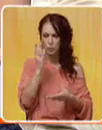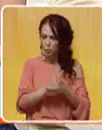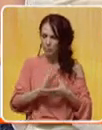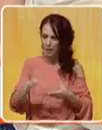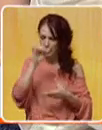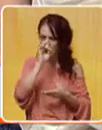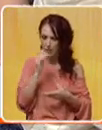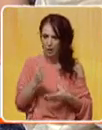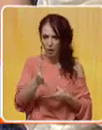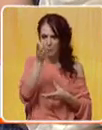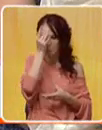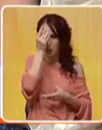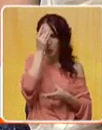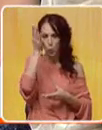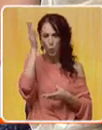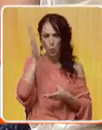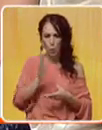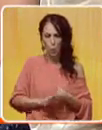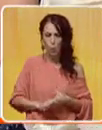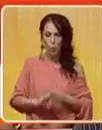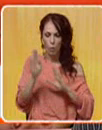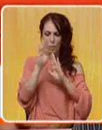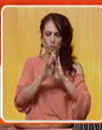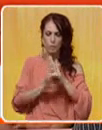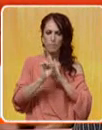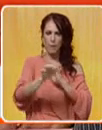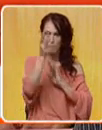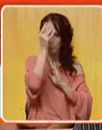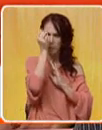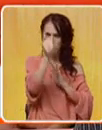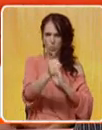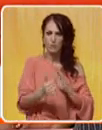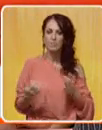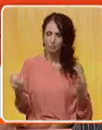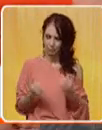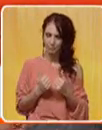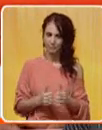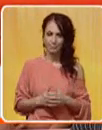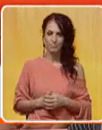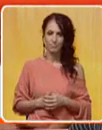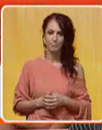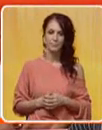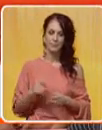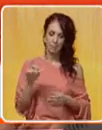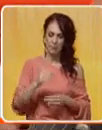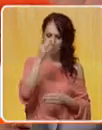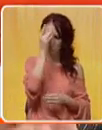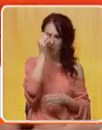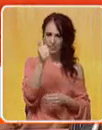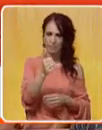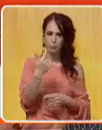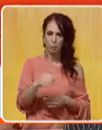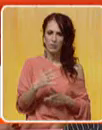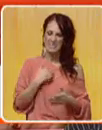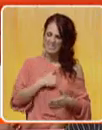como eu me lembro como marcou é É verdade e que boa memória não isso eu tenho is também ainda tenho é por isso